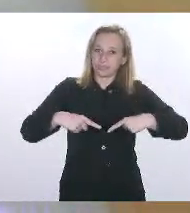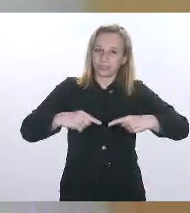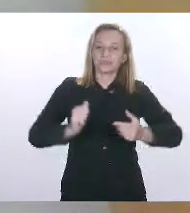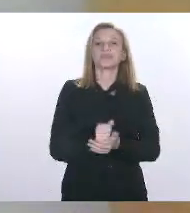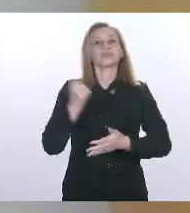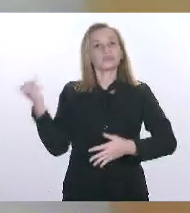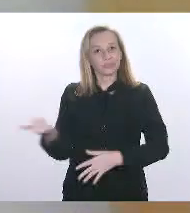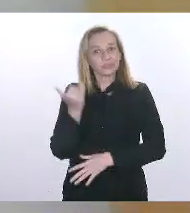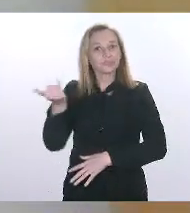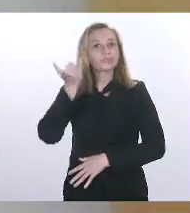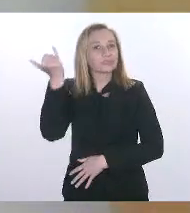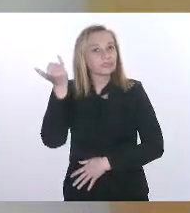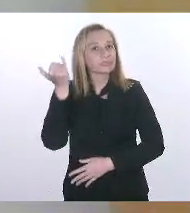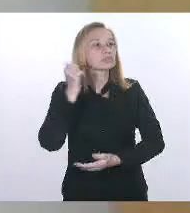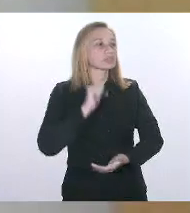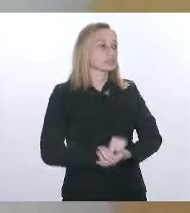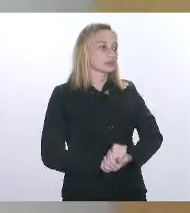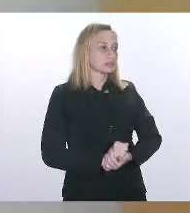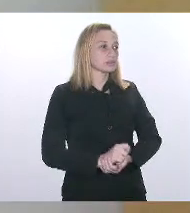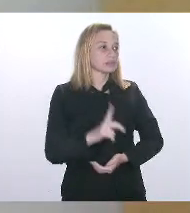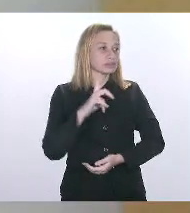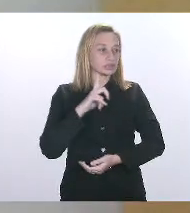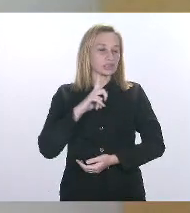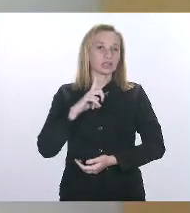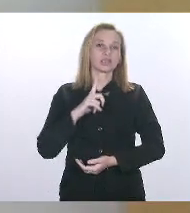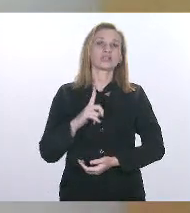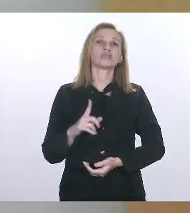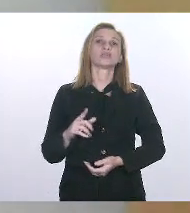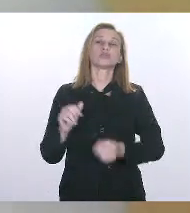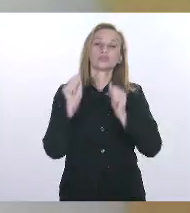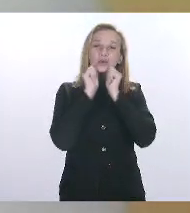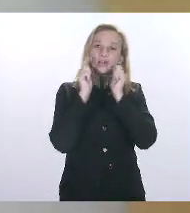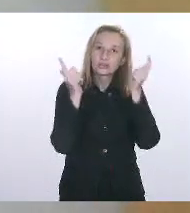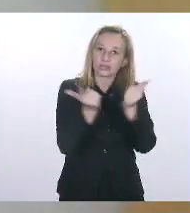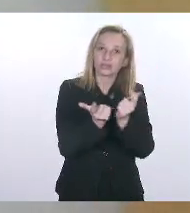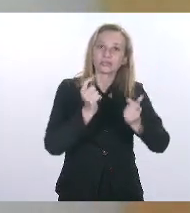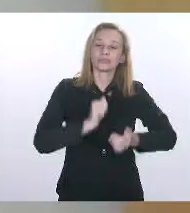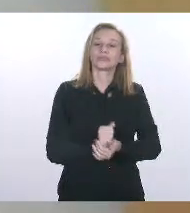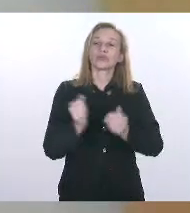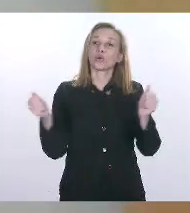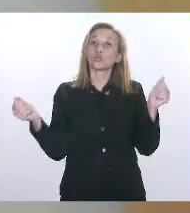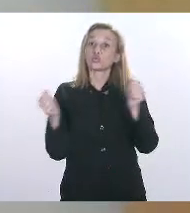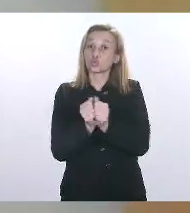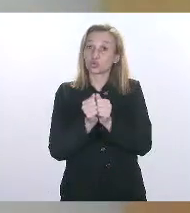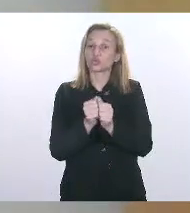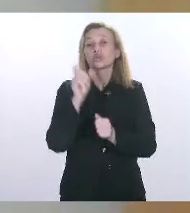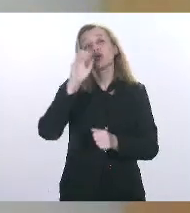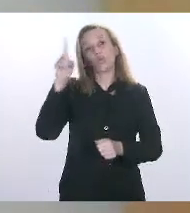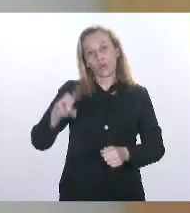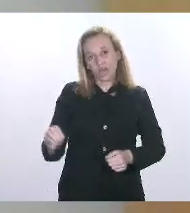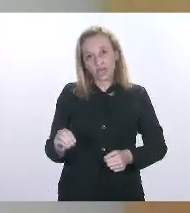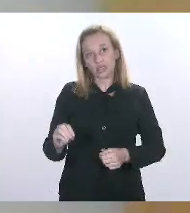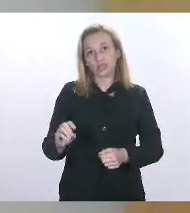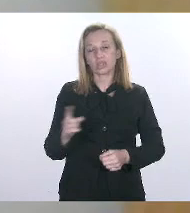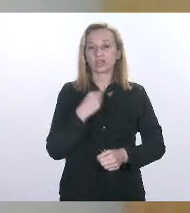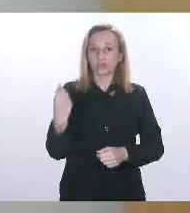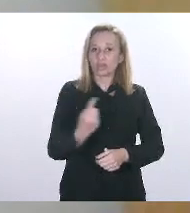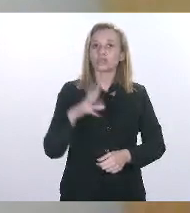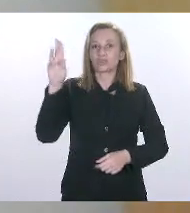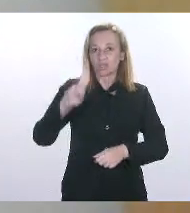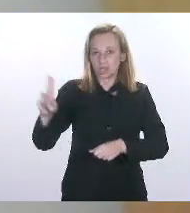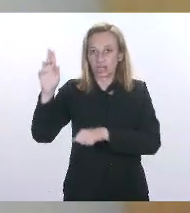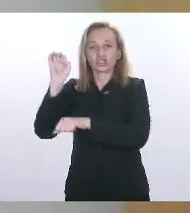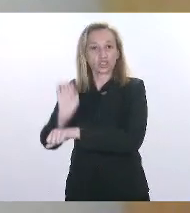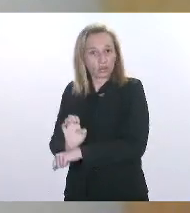da importância de termos a Assembleia Legislativa ao lado da UESO, ao lado das nossas universidades estaduais,